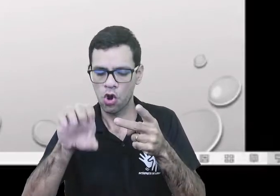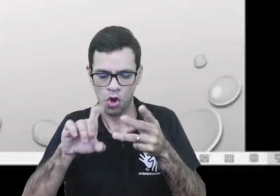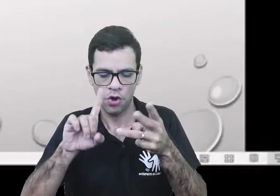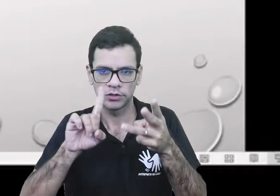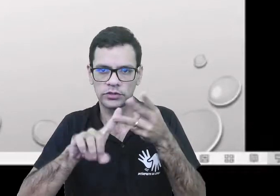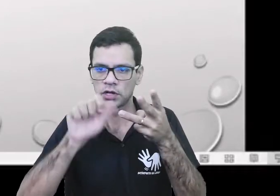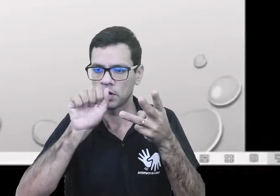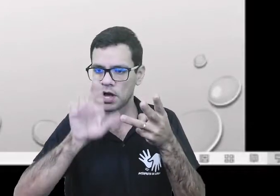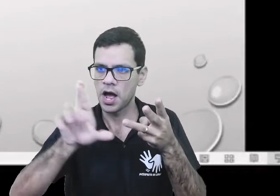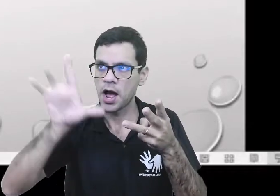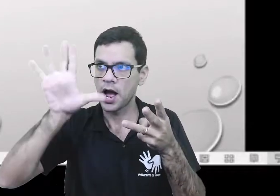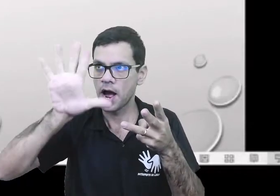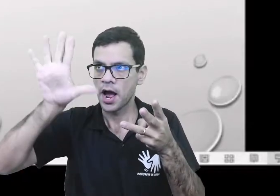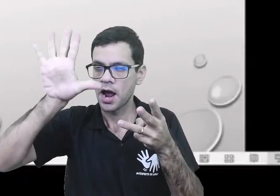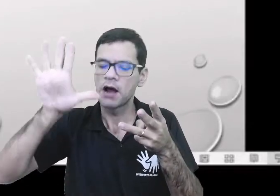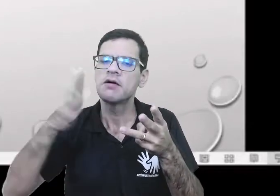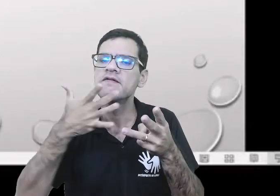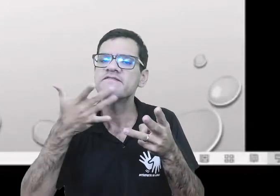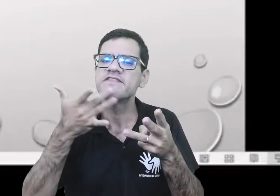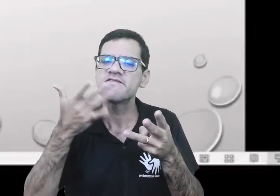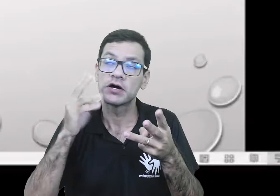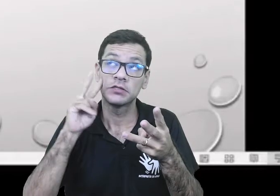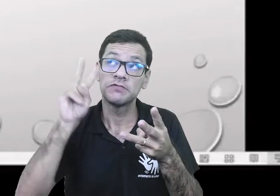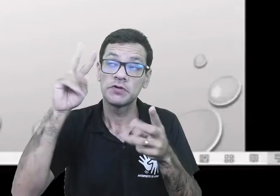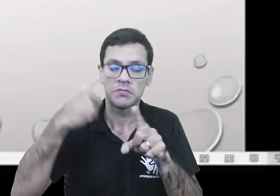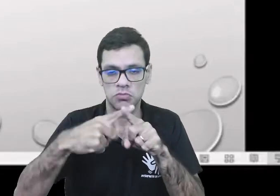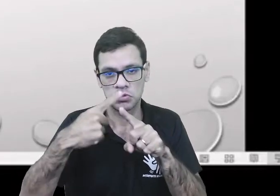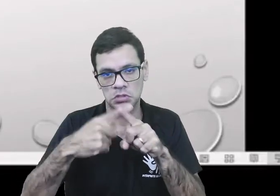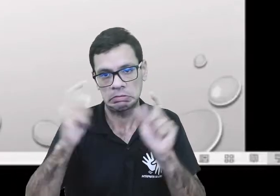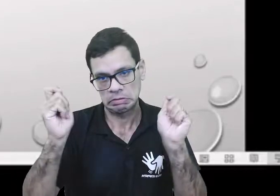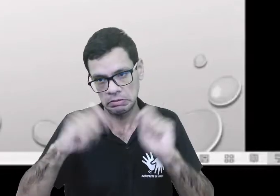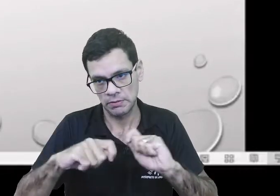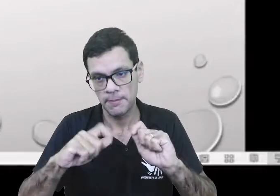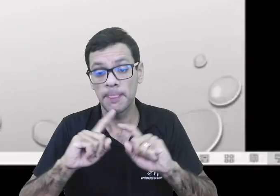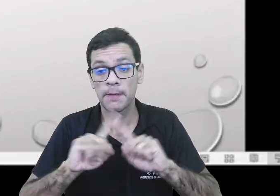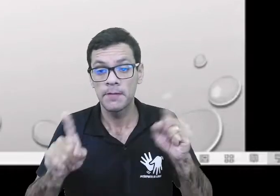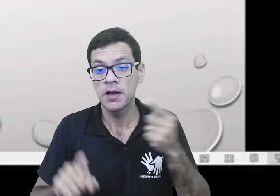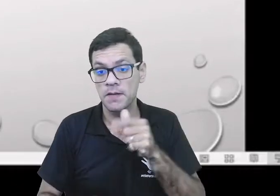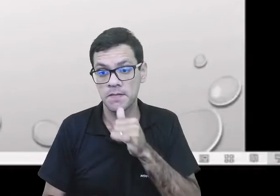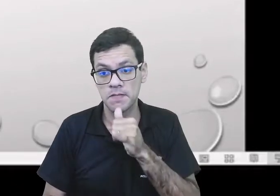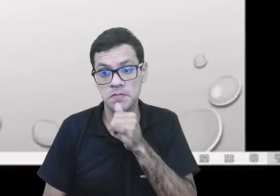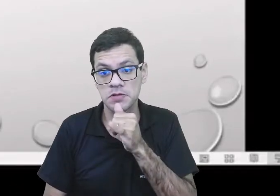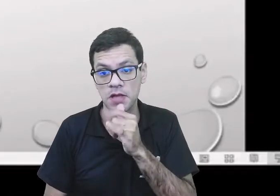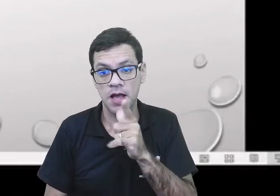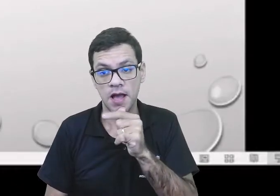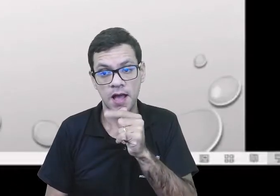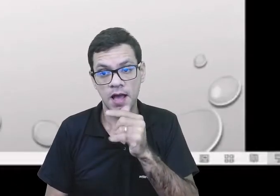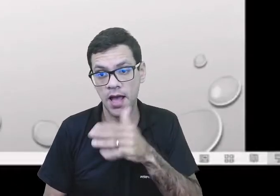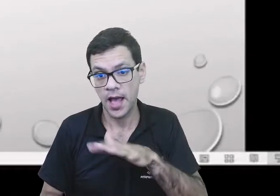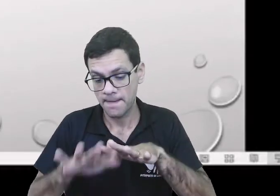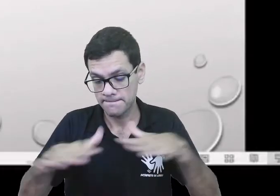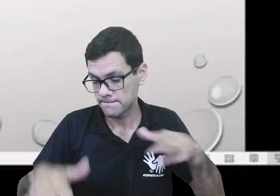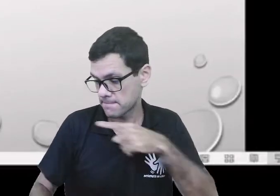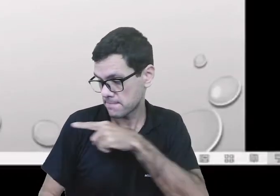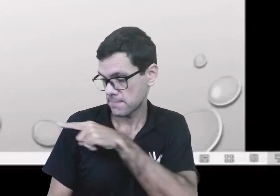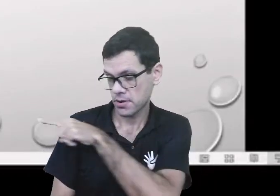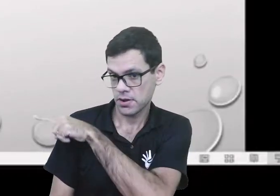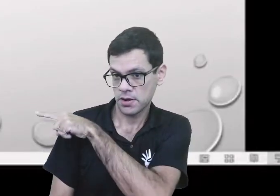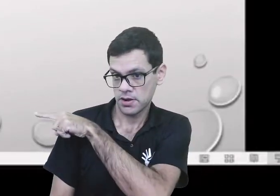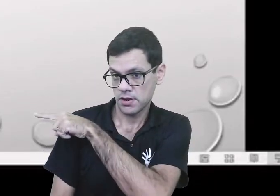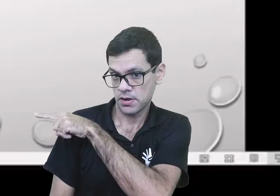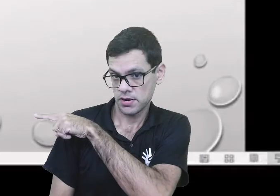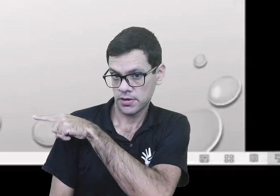pouco mais fácil, porque as partículas são maiores, mas a gente não consegue ver a olho nu. E essas partículas,